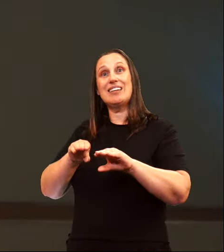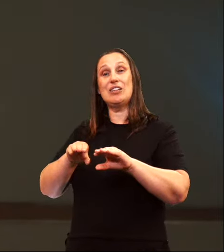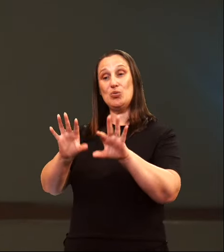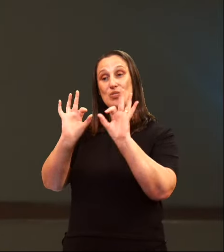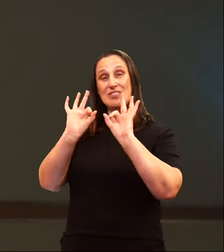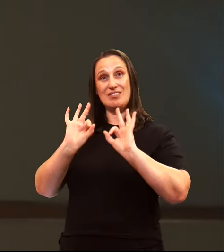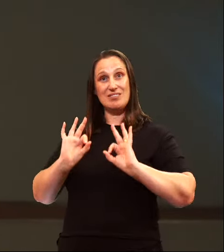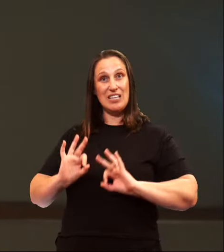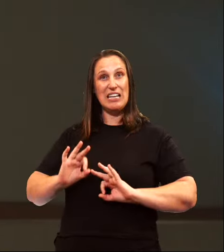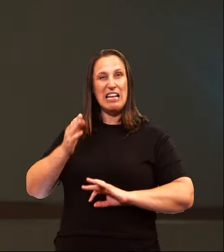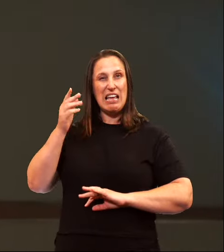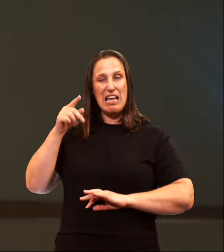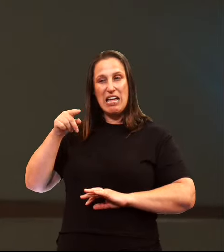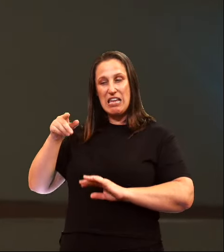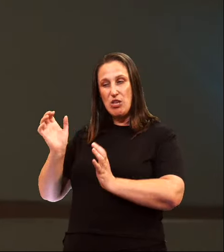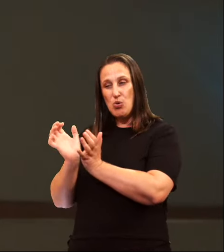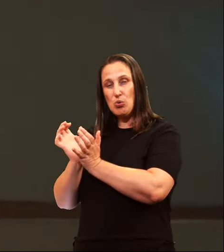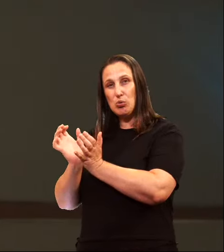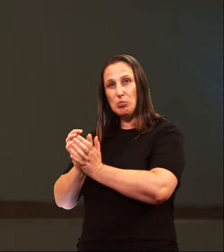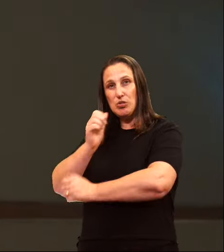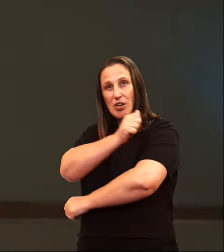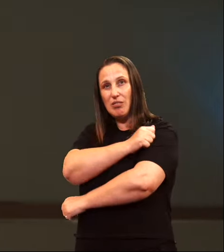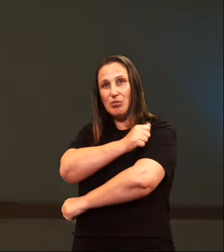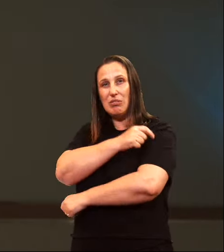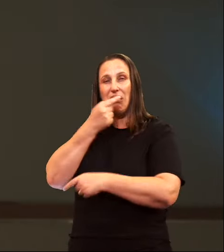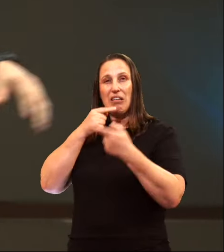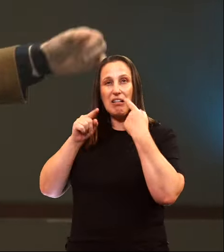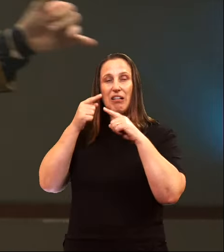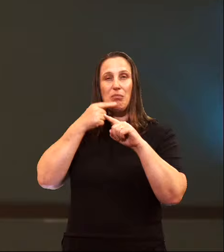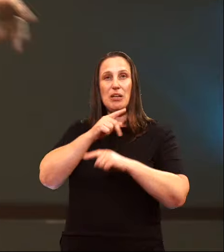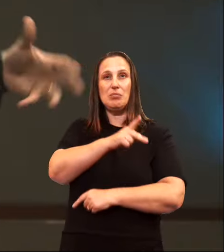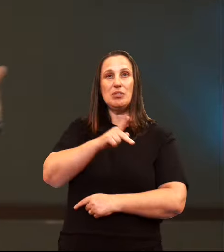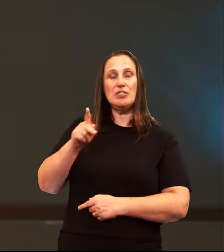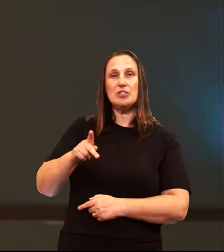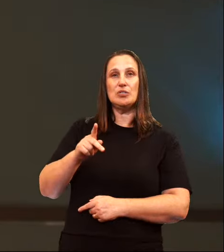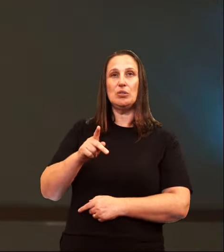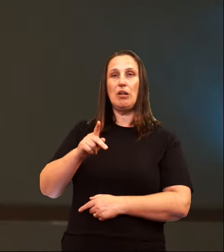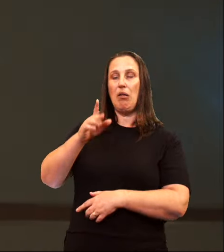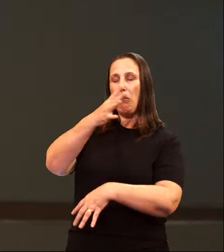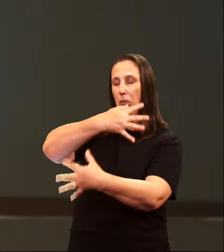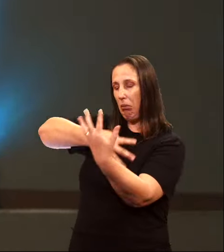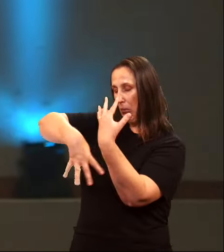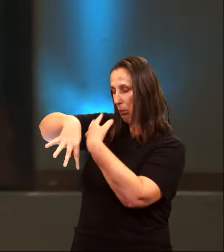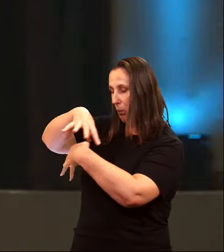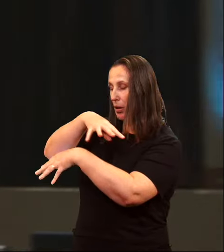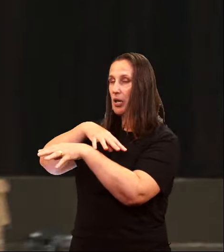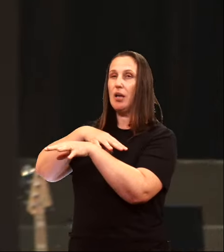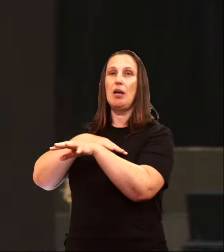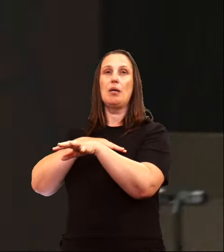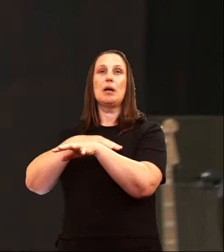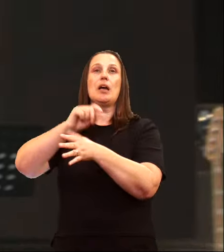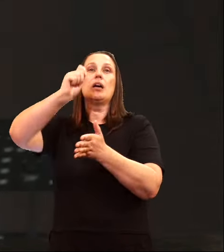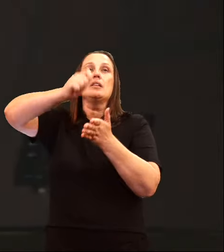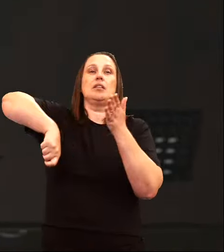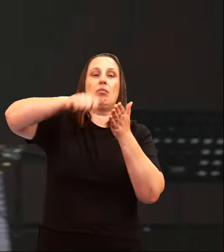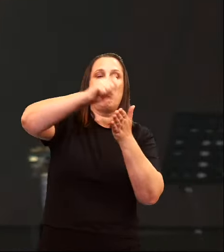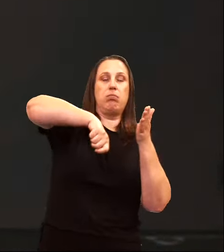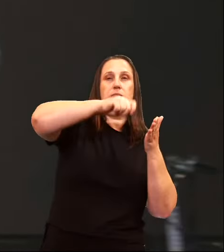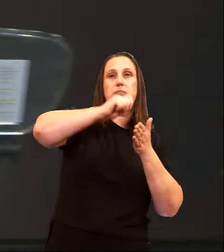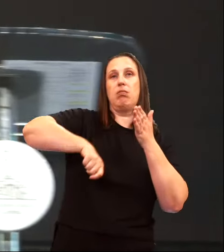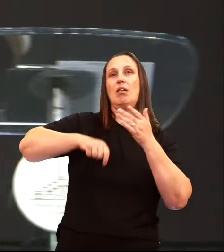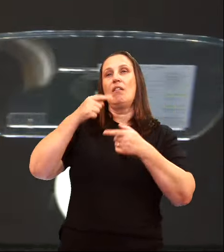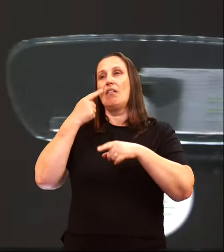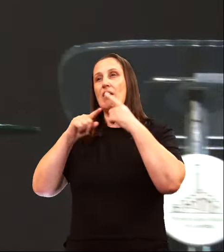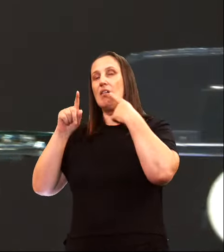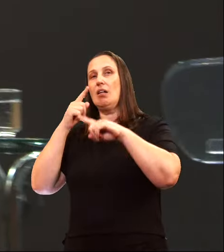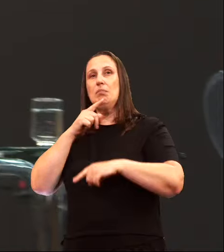eles entendiam que deveria ser dado. E estava aquele fuzuê, todo mundo pegando assinatura, e passaram por mim falando do que